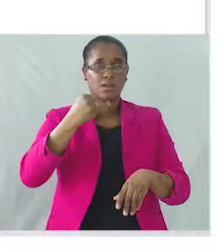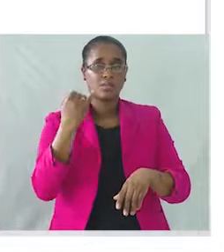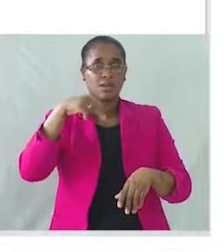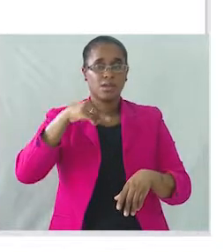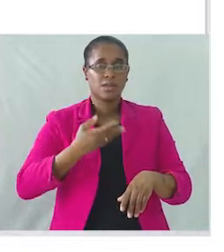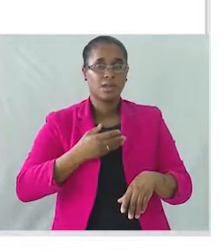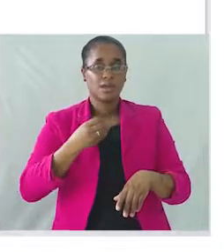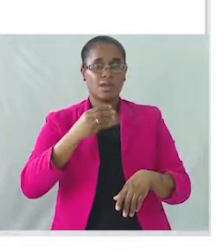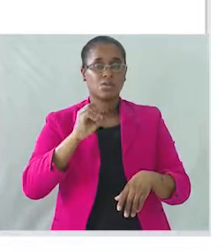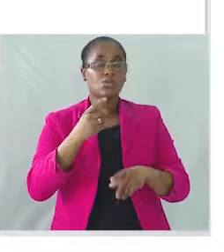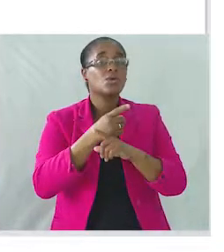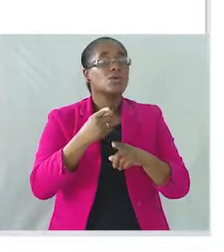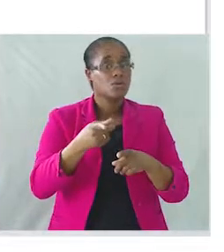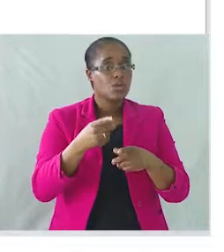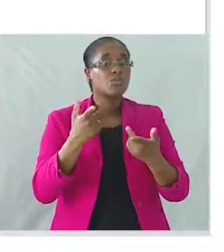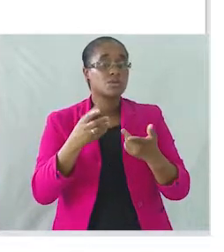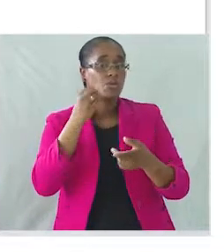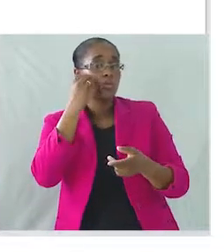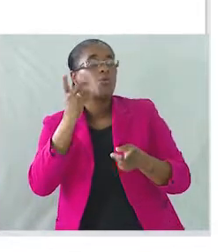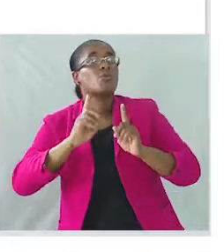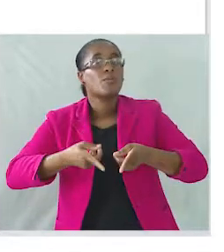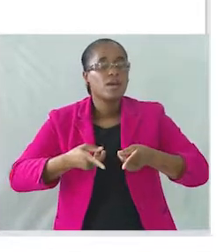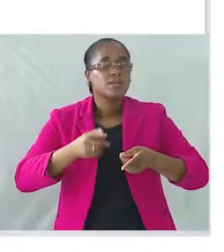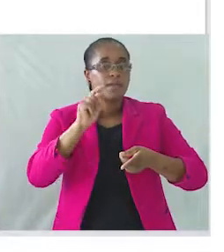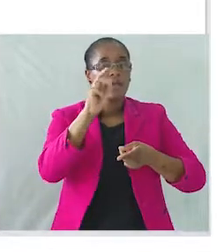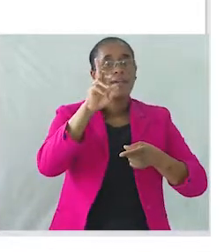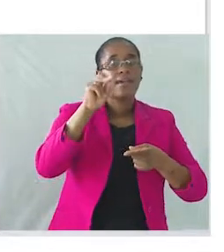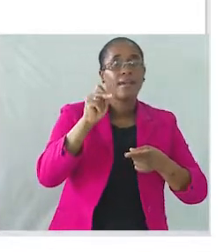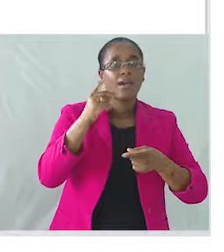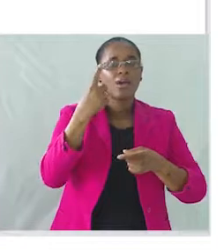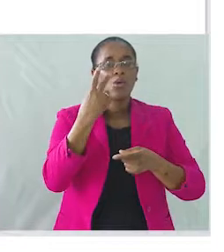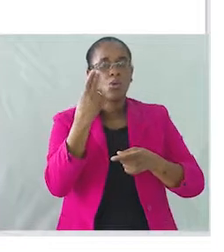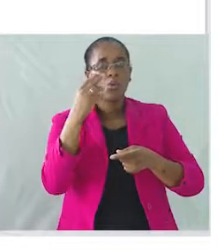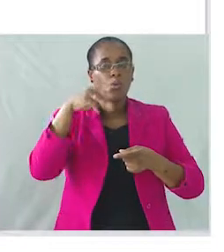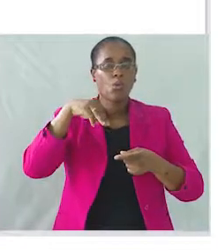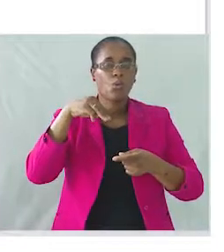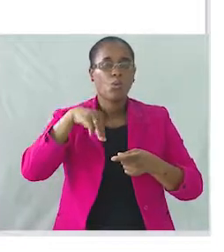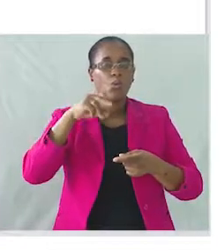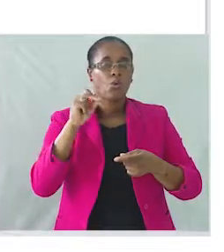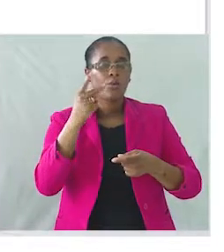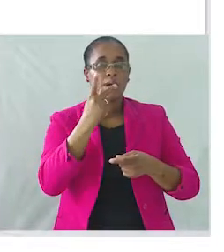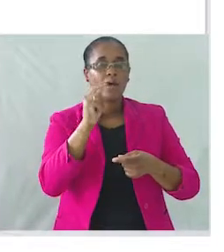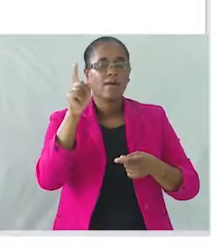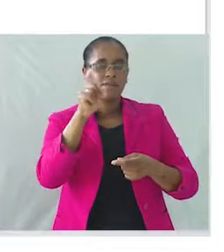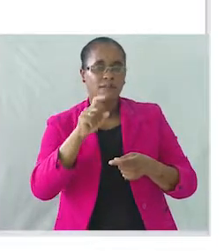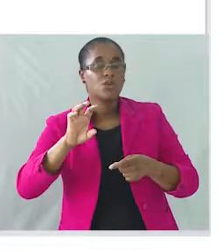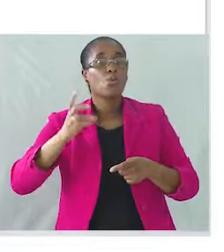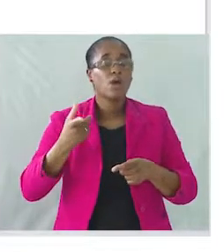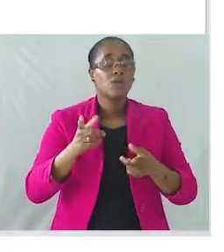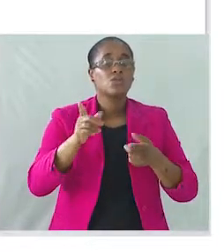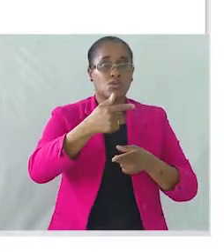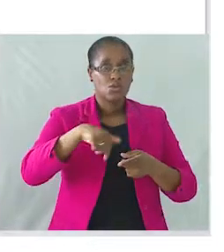uma vez. Quando nós iniciamos uma narrativa em que o tempo